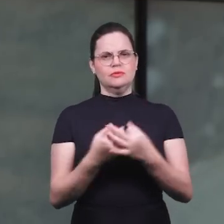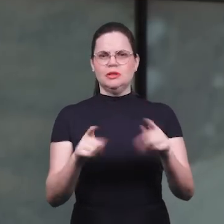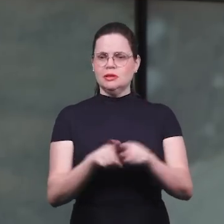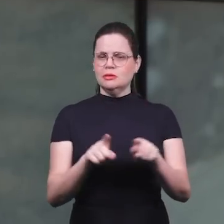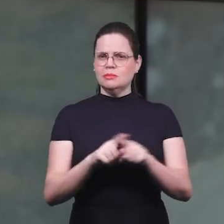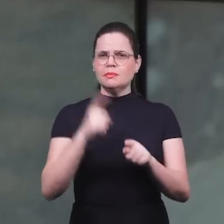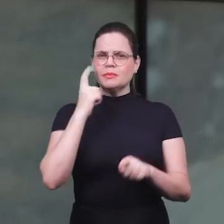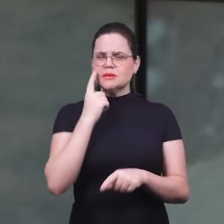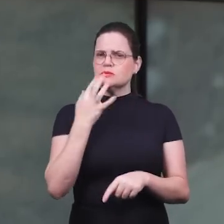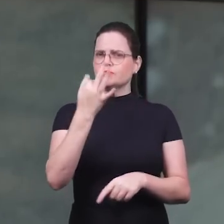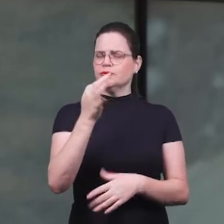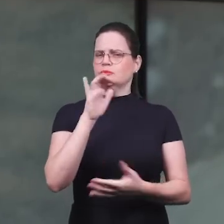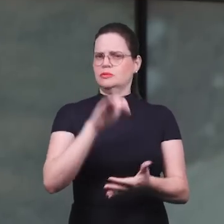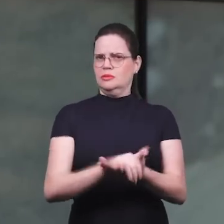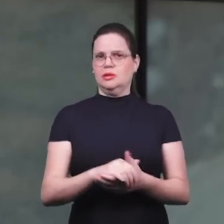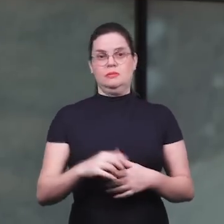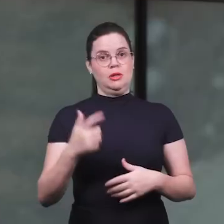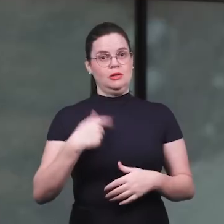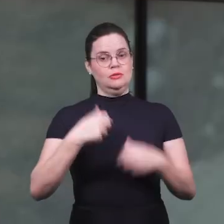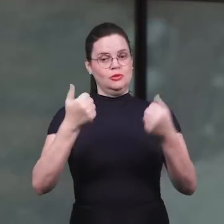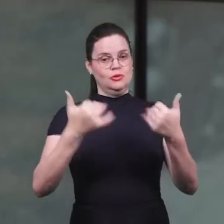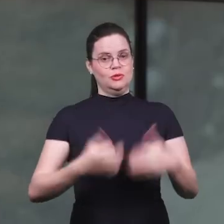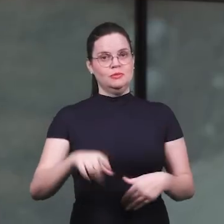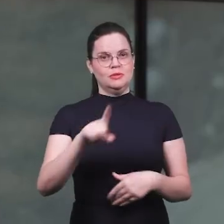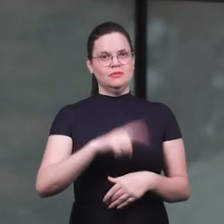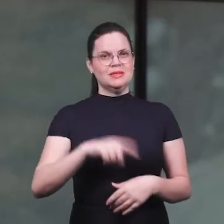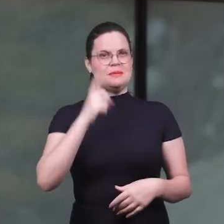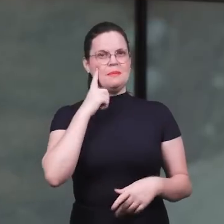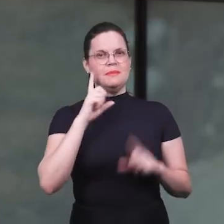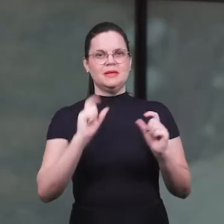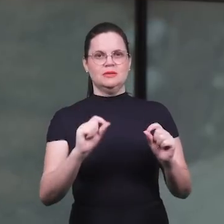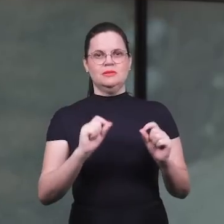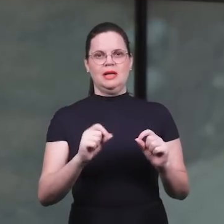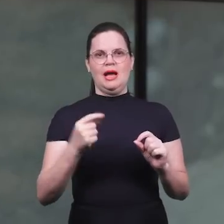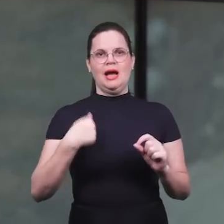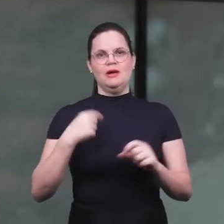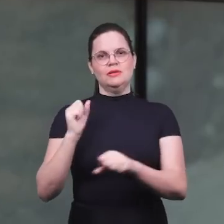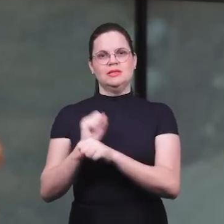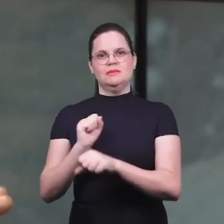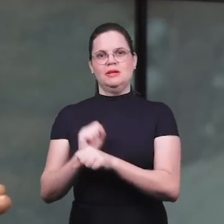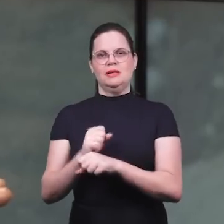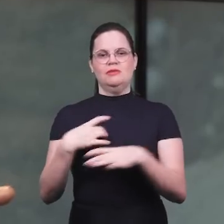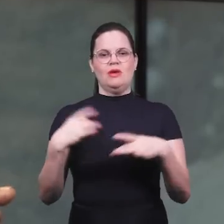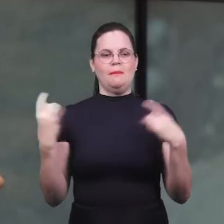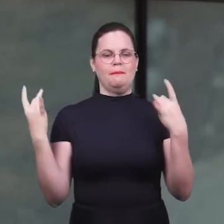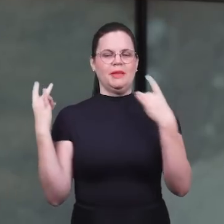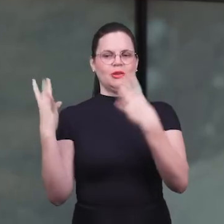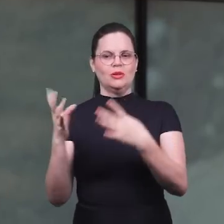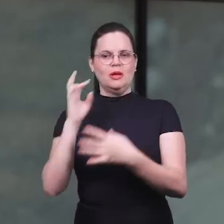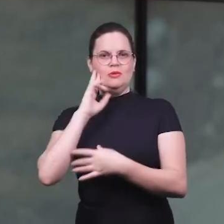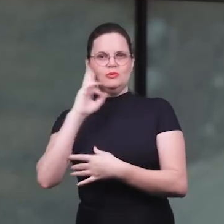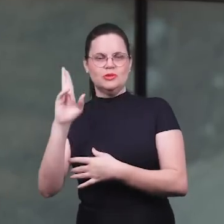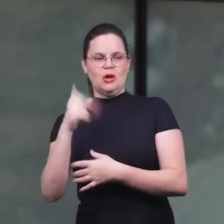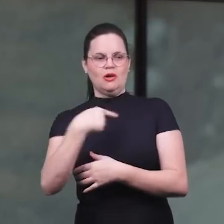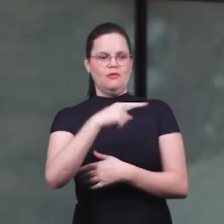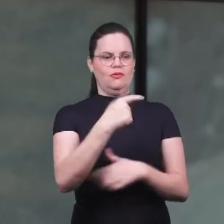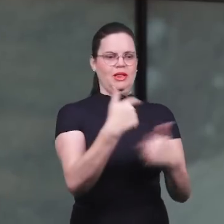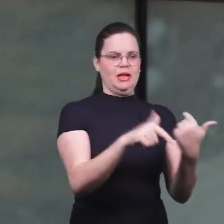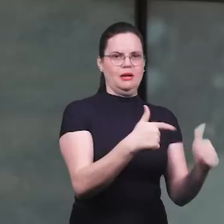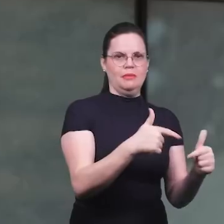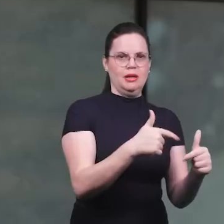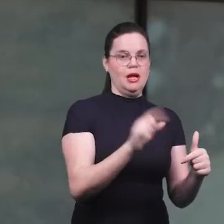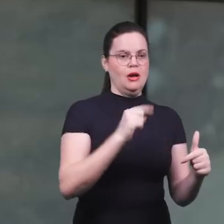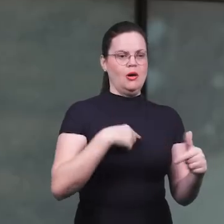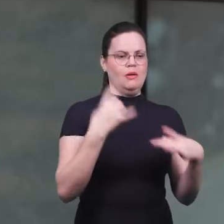um lar. Então, eu estou dizendo isso para que ninguém leve para um extremo nem para o outro. Não é abandonar a bênção do Senhor em função de